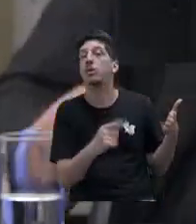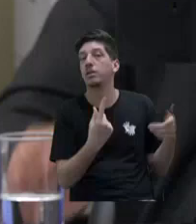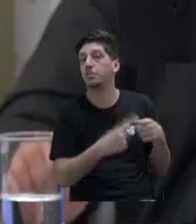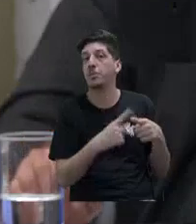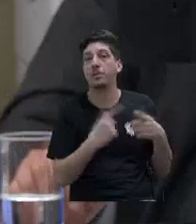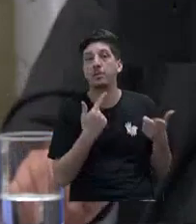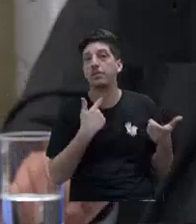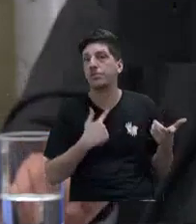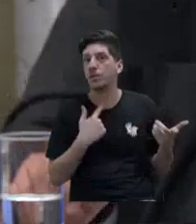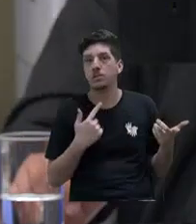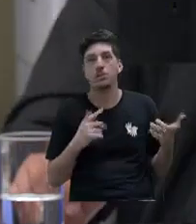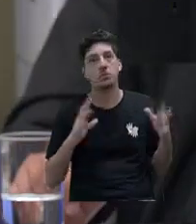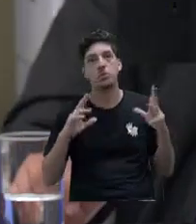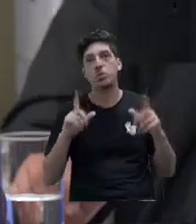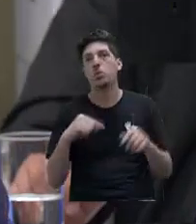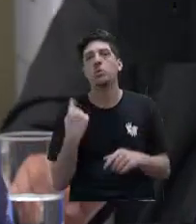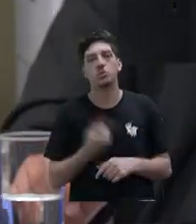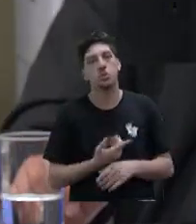anseio